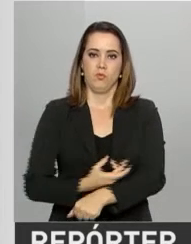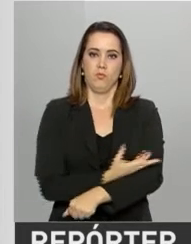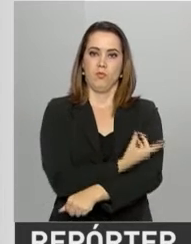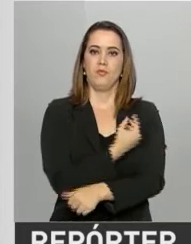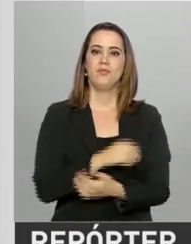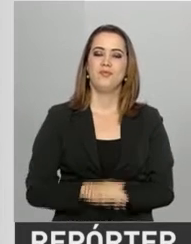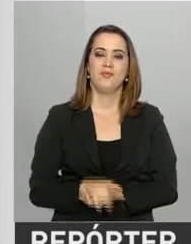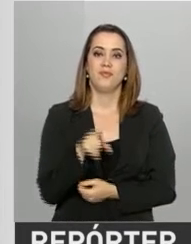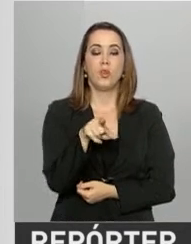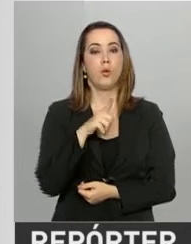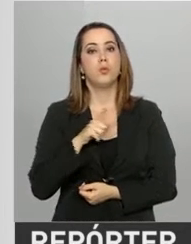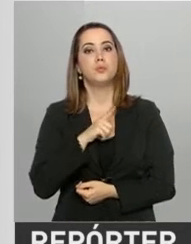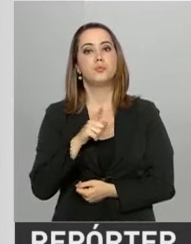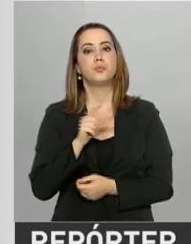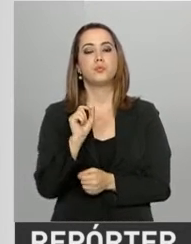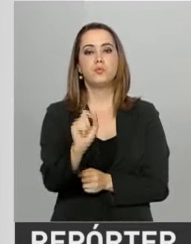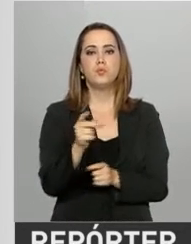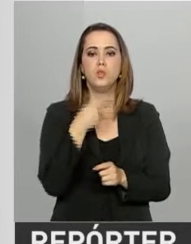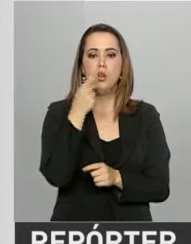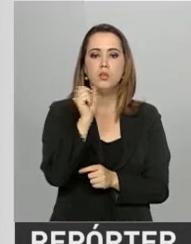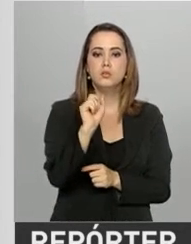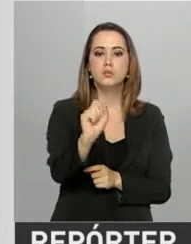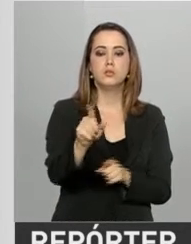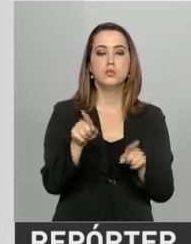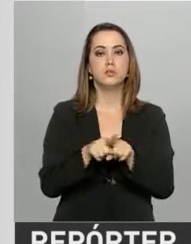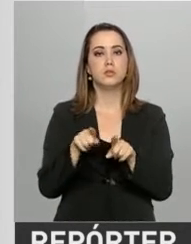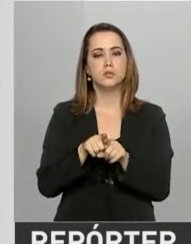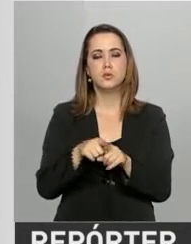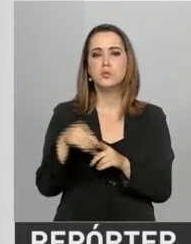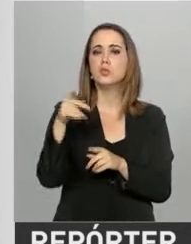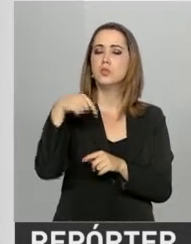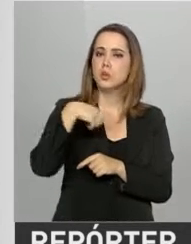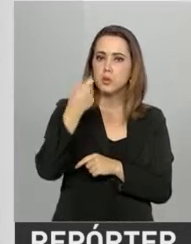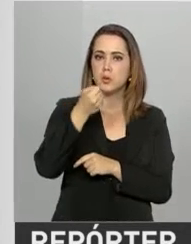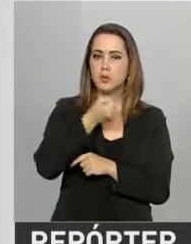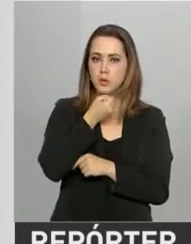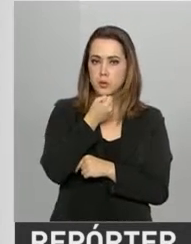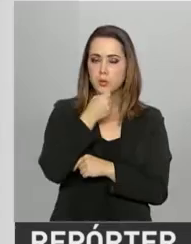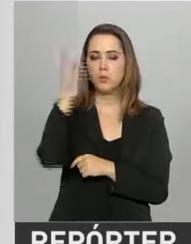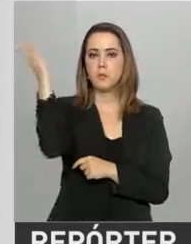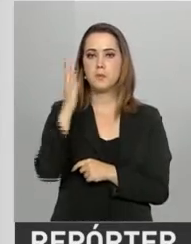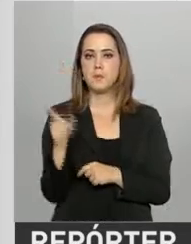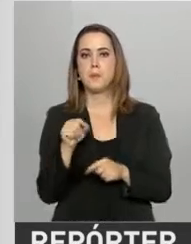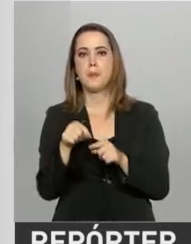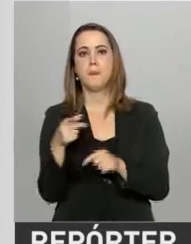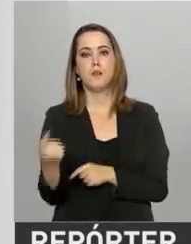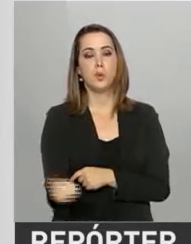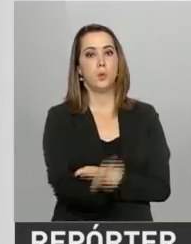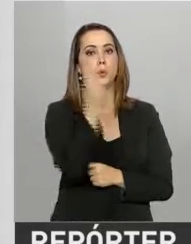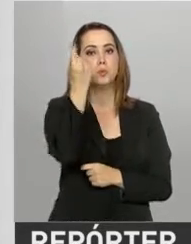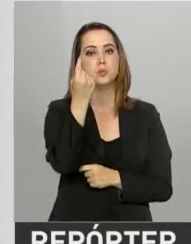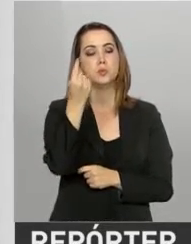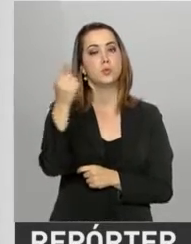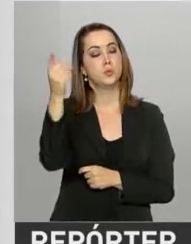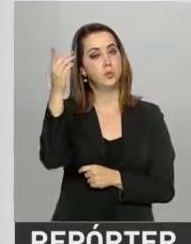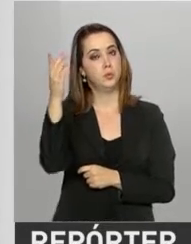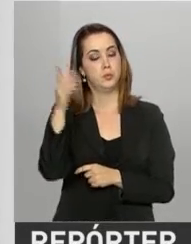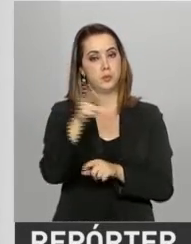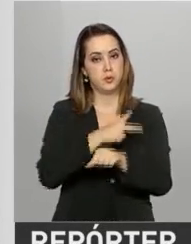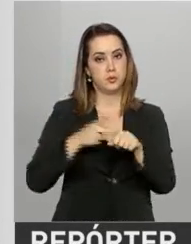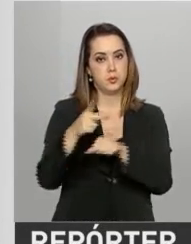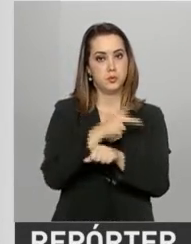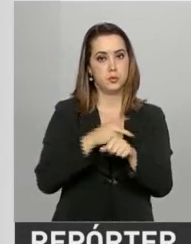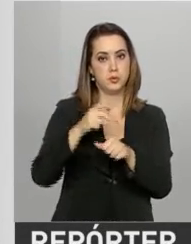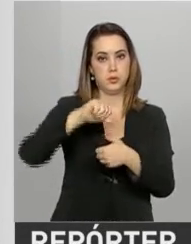nikkei publicou um artigo do embaixador brasileiro andré correia do lago em que ele destaca que o brasil foi o primeiro país em desenvolvimento do hemisfério